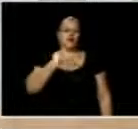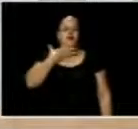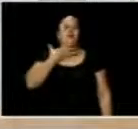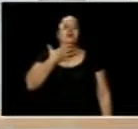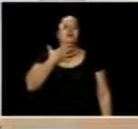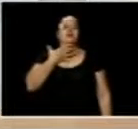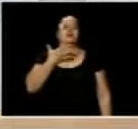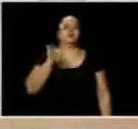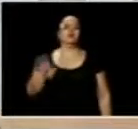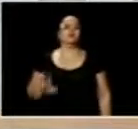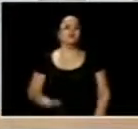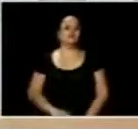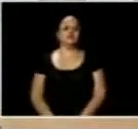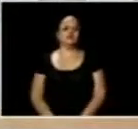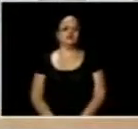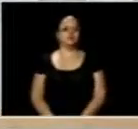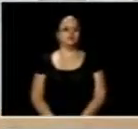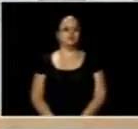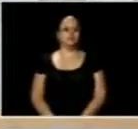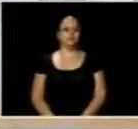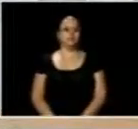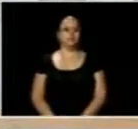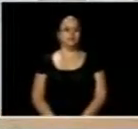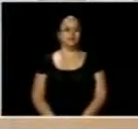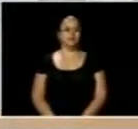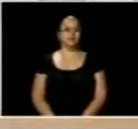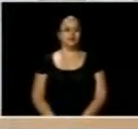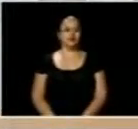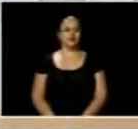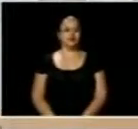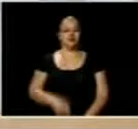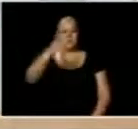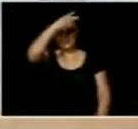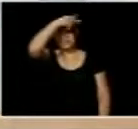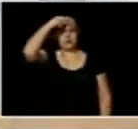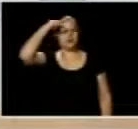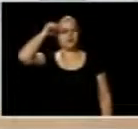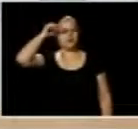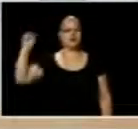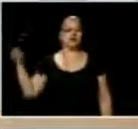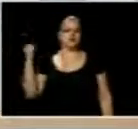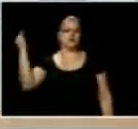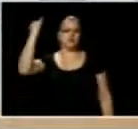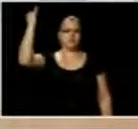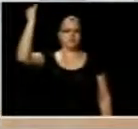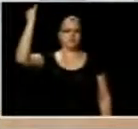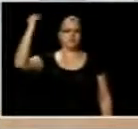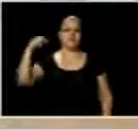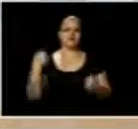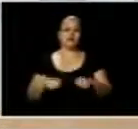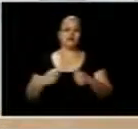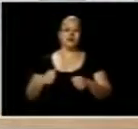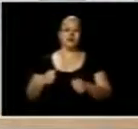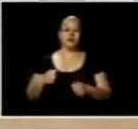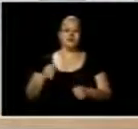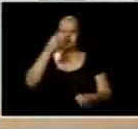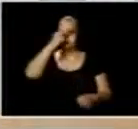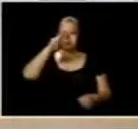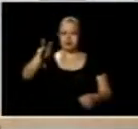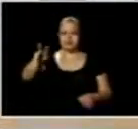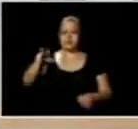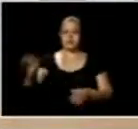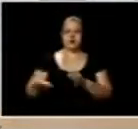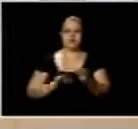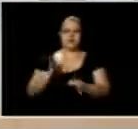tem? Então é isso. Pessoas são importantes, mas é preciso também rever o nosso modelo de gestão